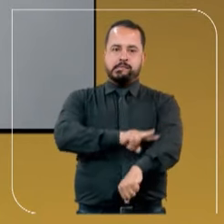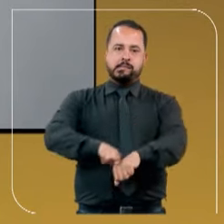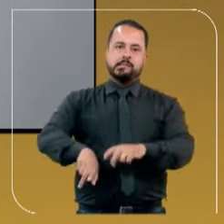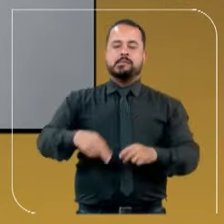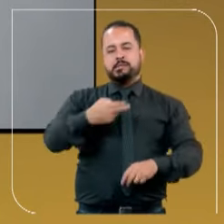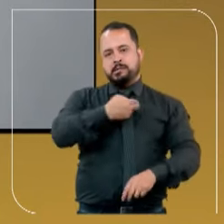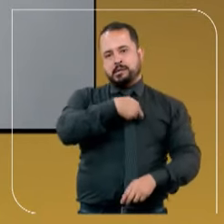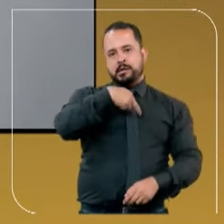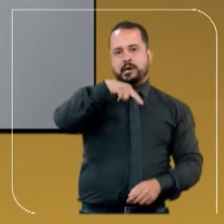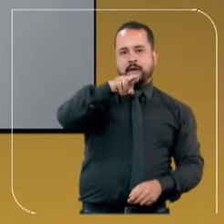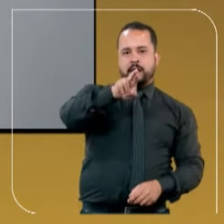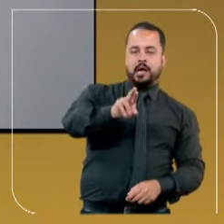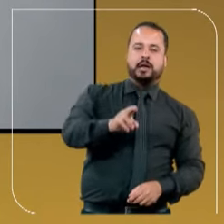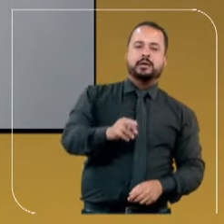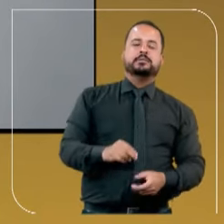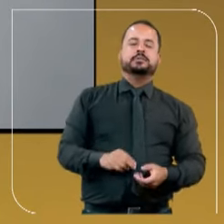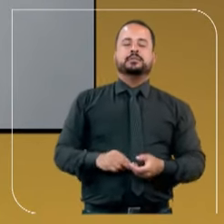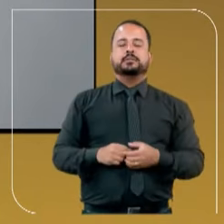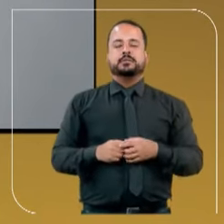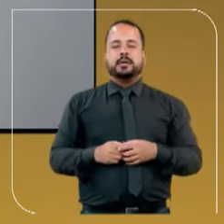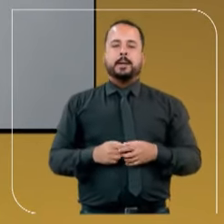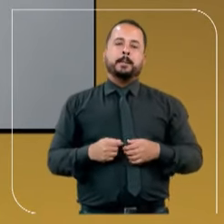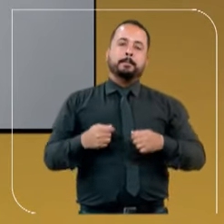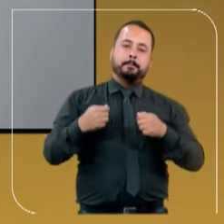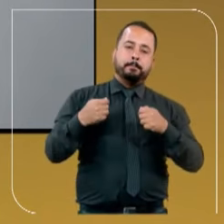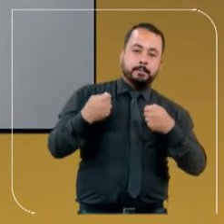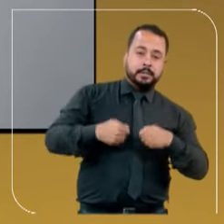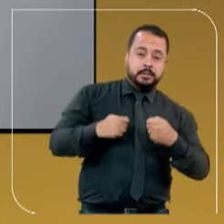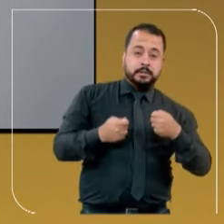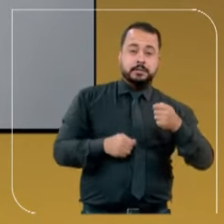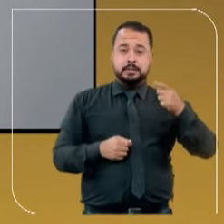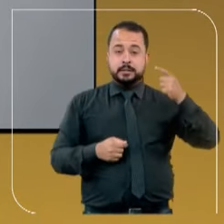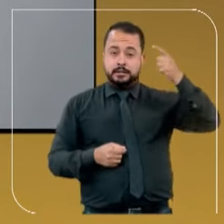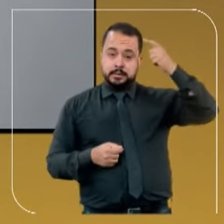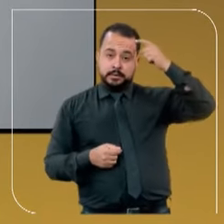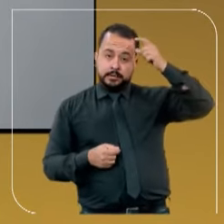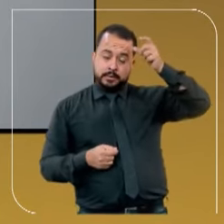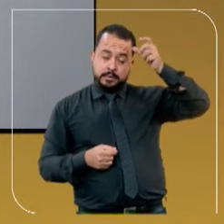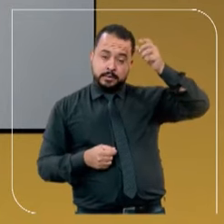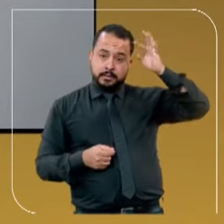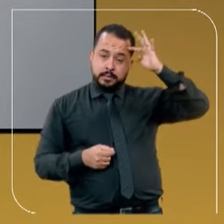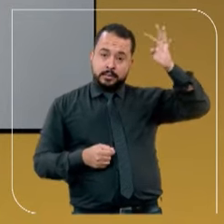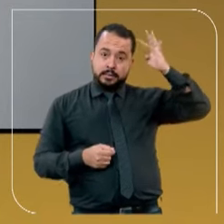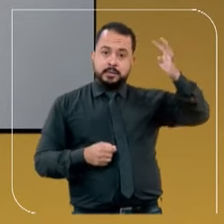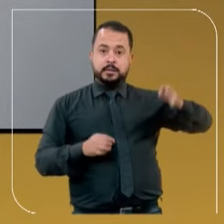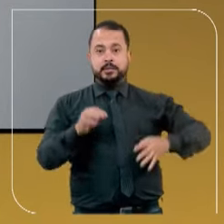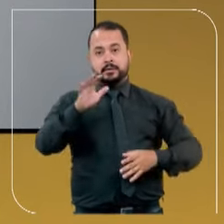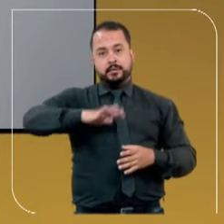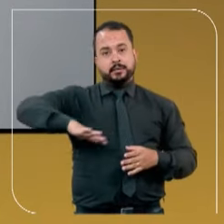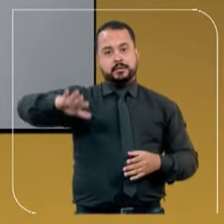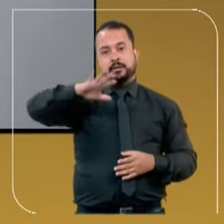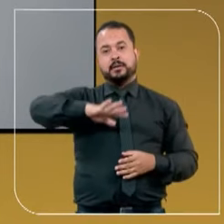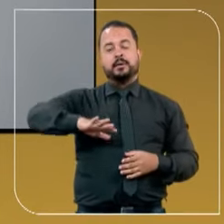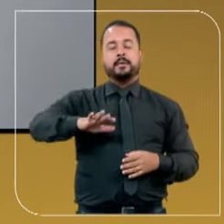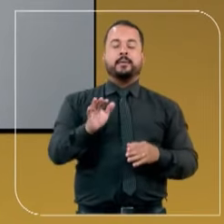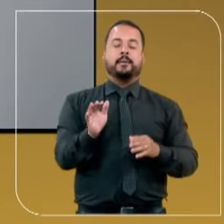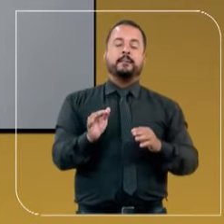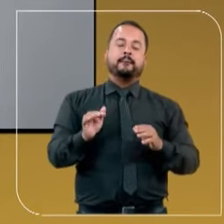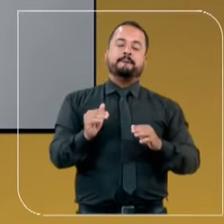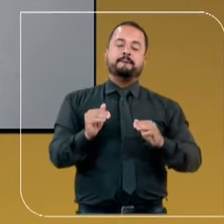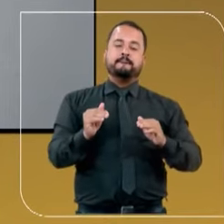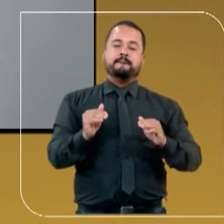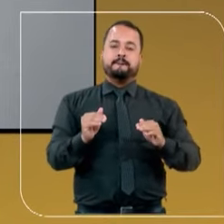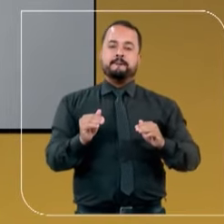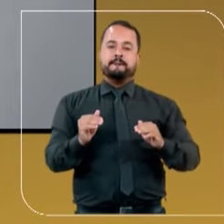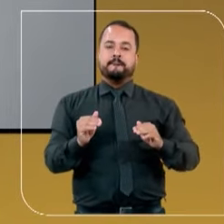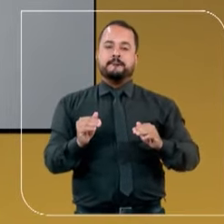ou gênero. Mas é preciso ter em mente que o judiciário imparcial e independente só existe quando se